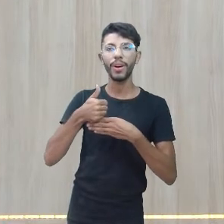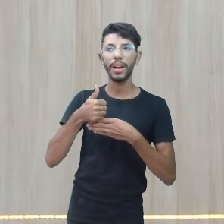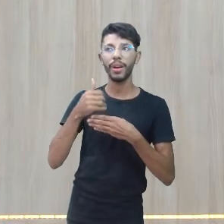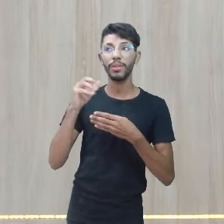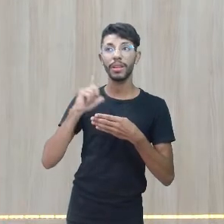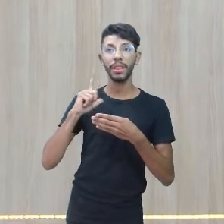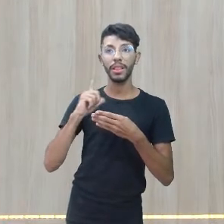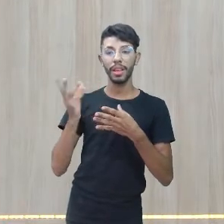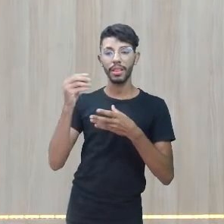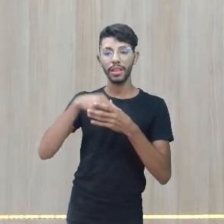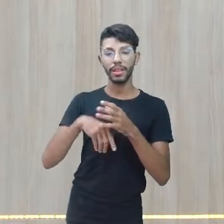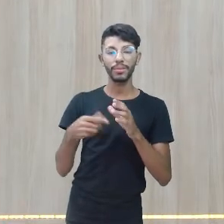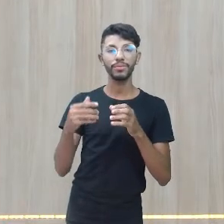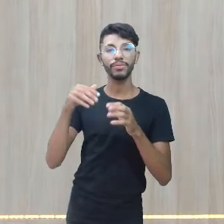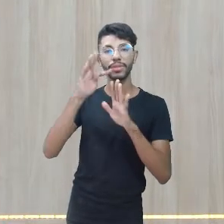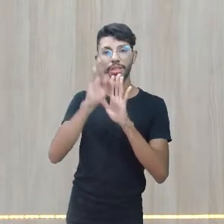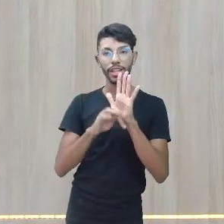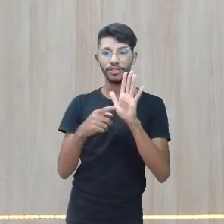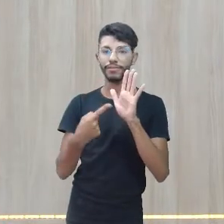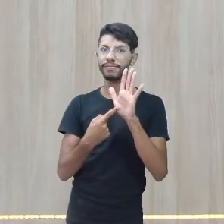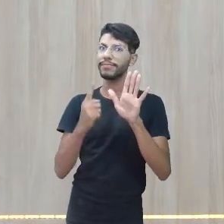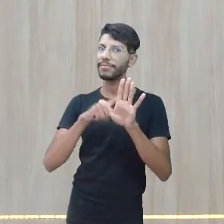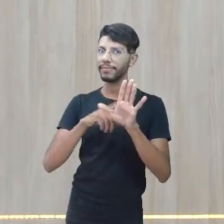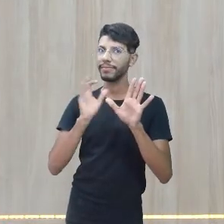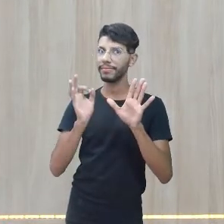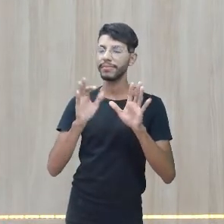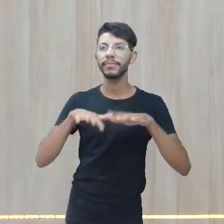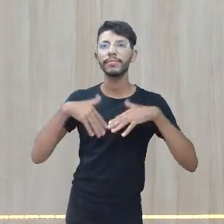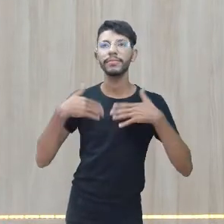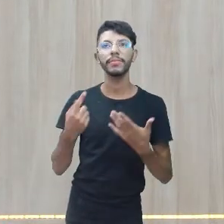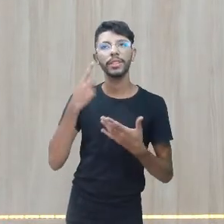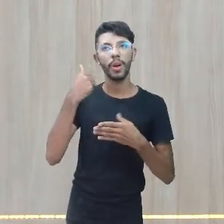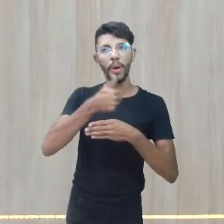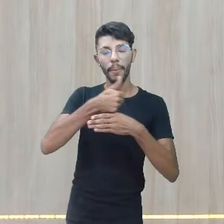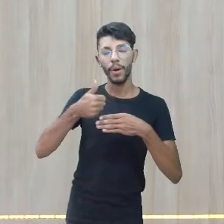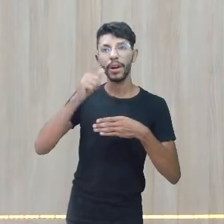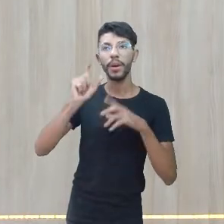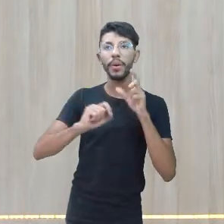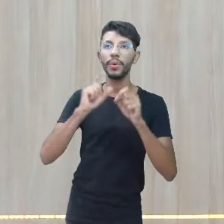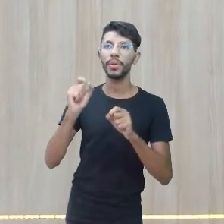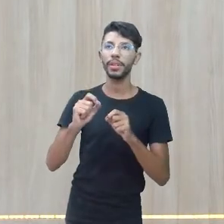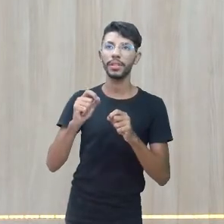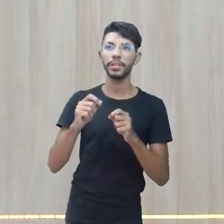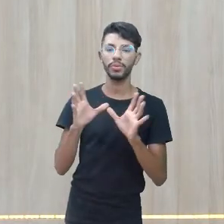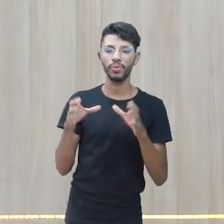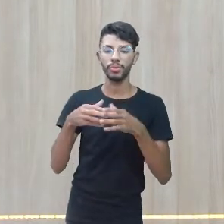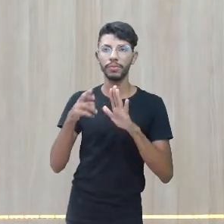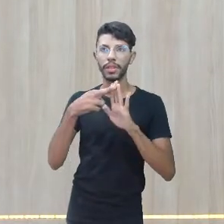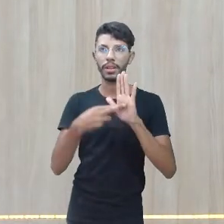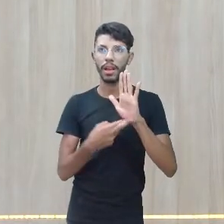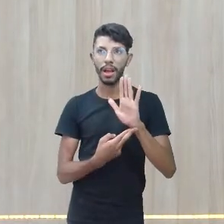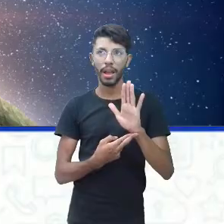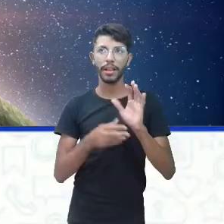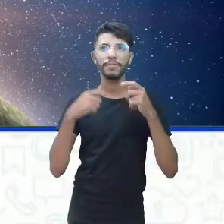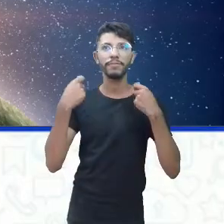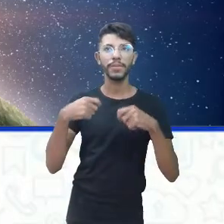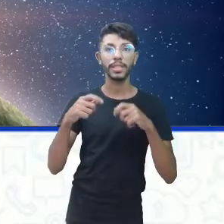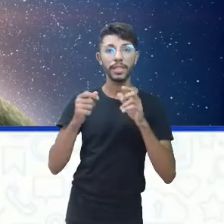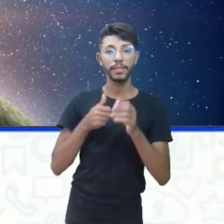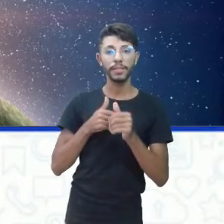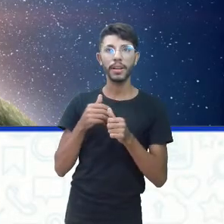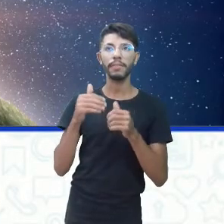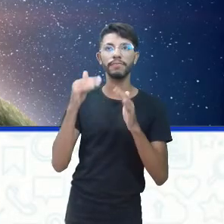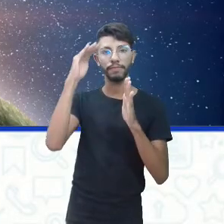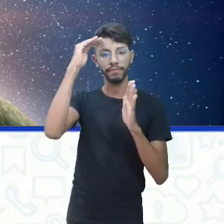lá dentro do texto. A moral é um conjunto de regras e condutas que devem ser